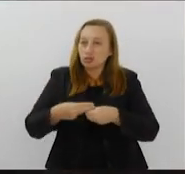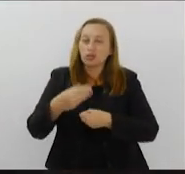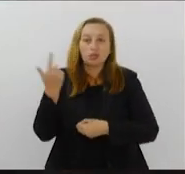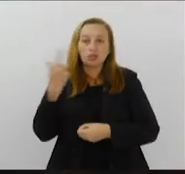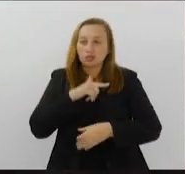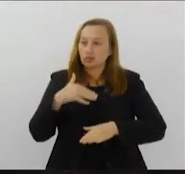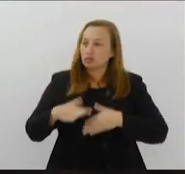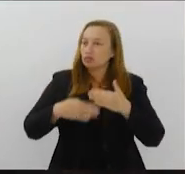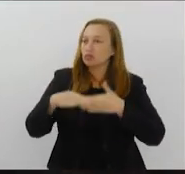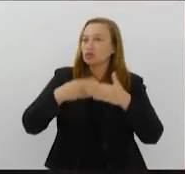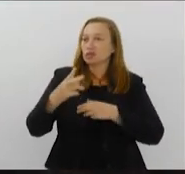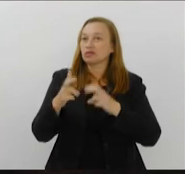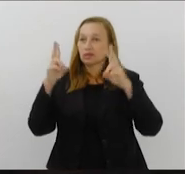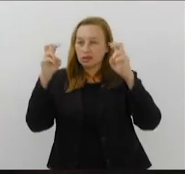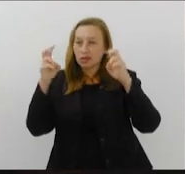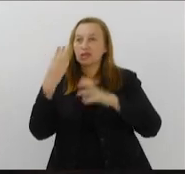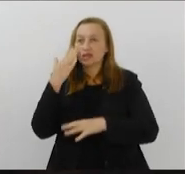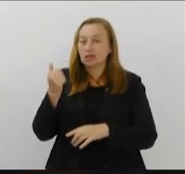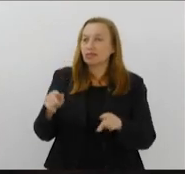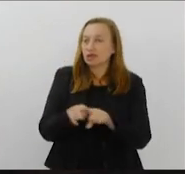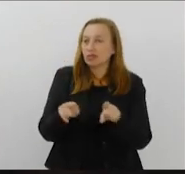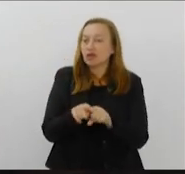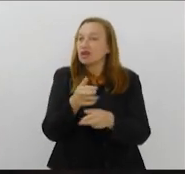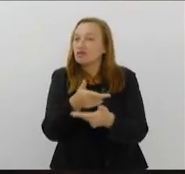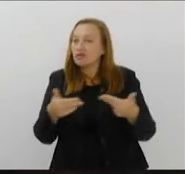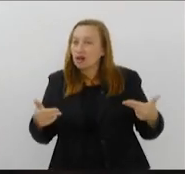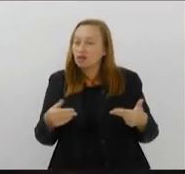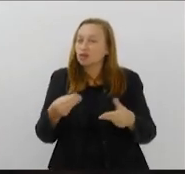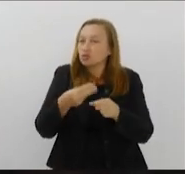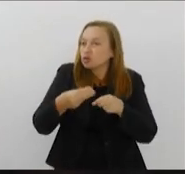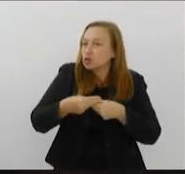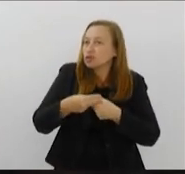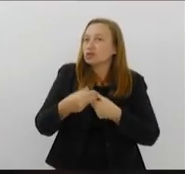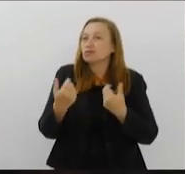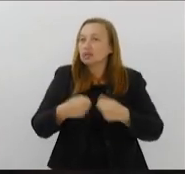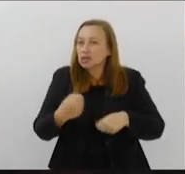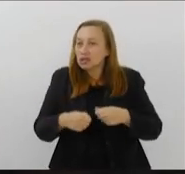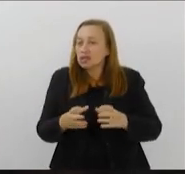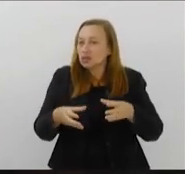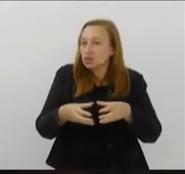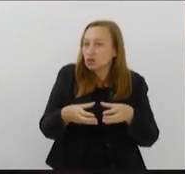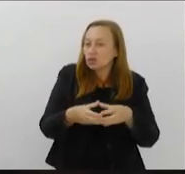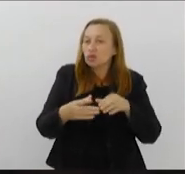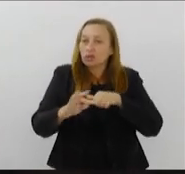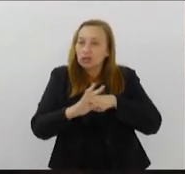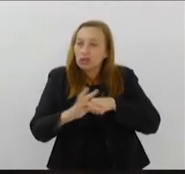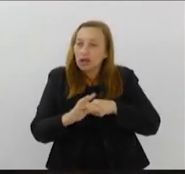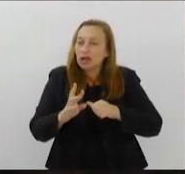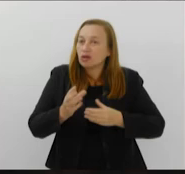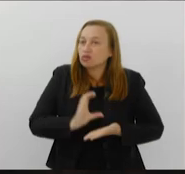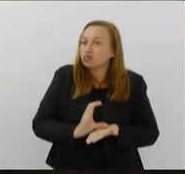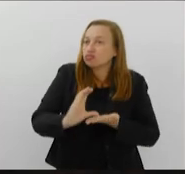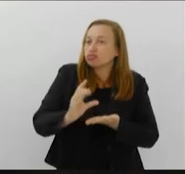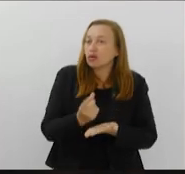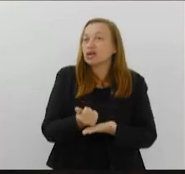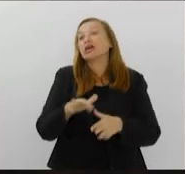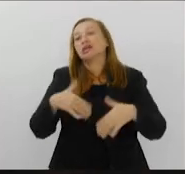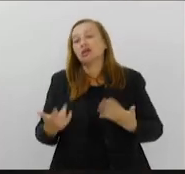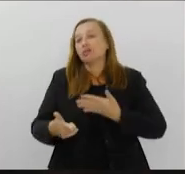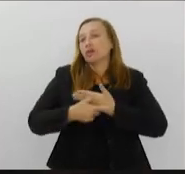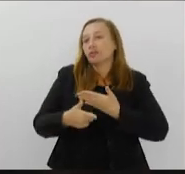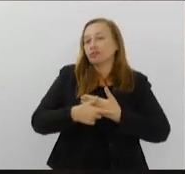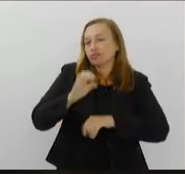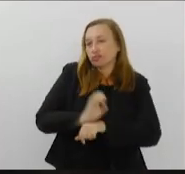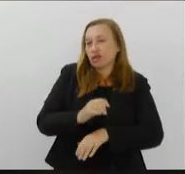avançar nesse tema, né? Que a gente sabe também que muitos municípios carecem de corpo técnico ou de recursos, então é papel do Estado também dar